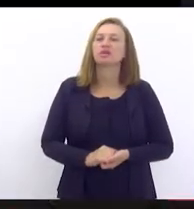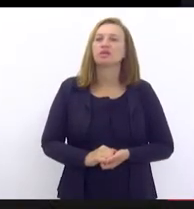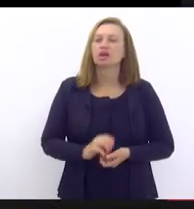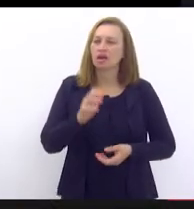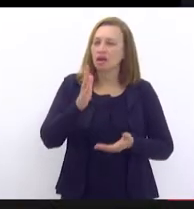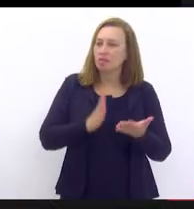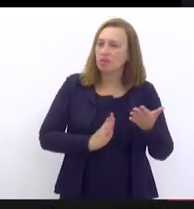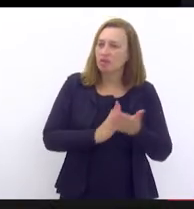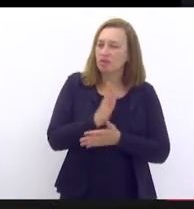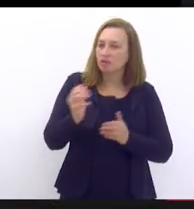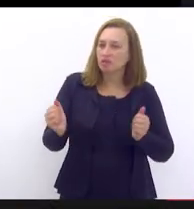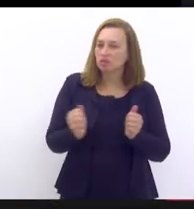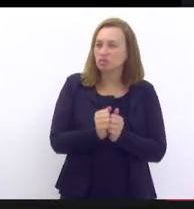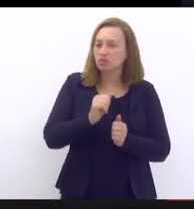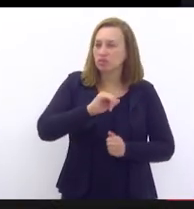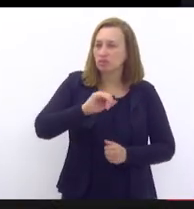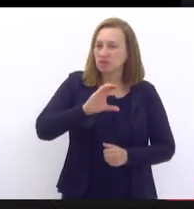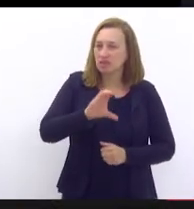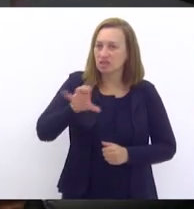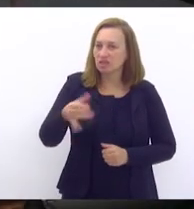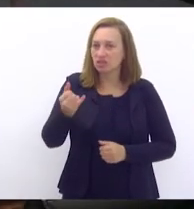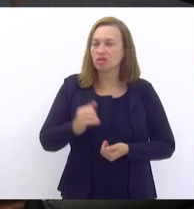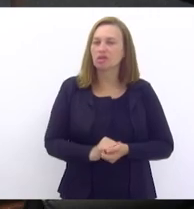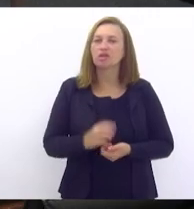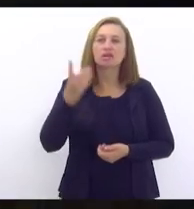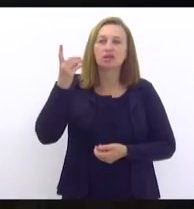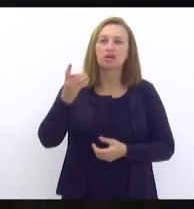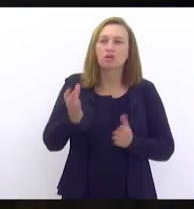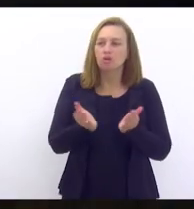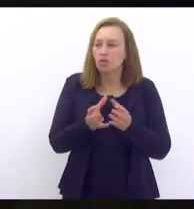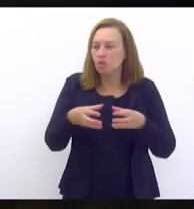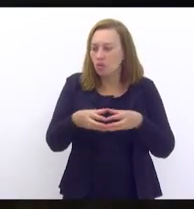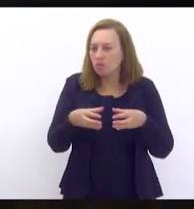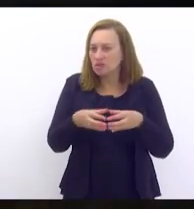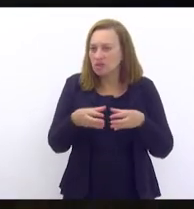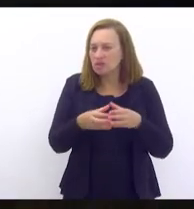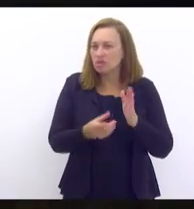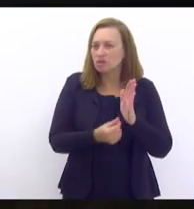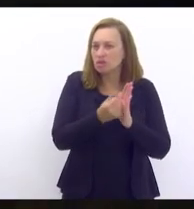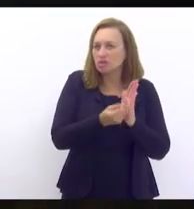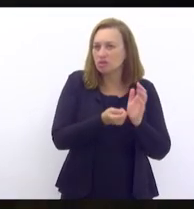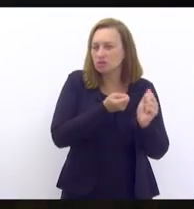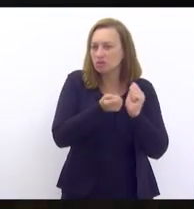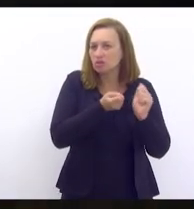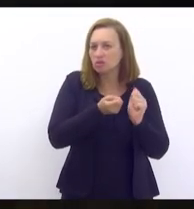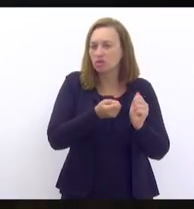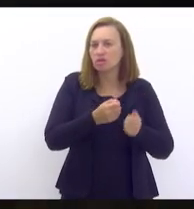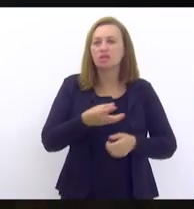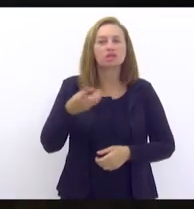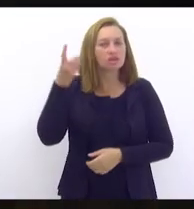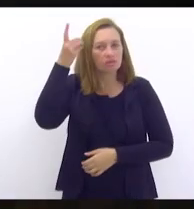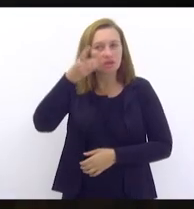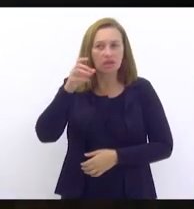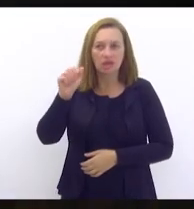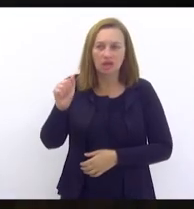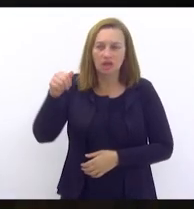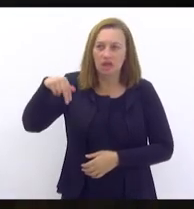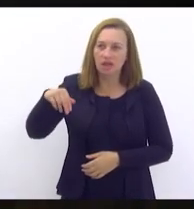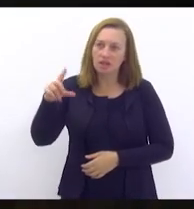Favorável com a CCJ. Pela Comissão de Orçamentos, Finanças, Fiscalização Financeira e Controle, deputado André